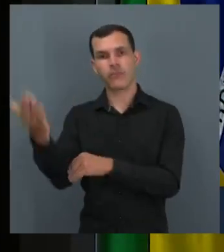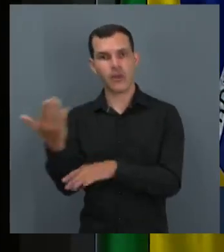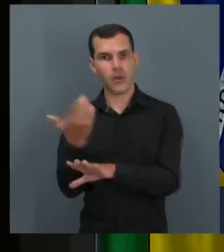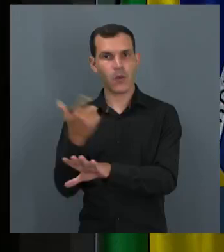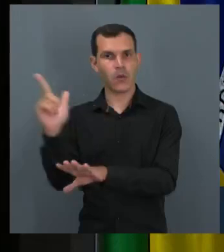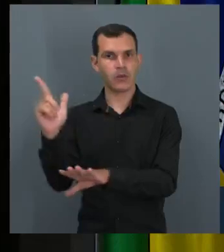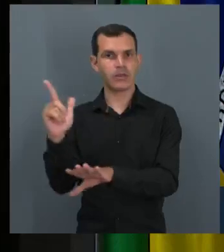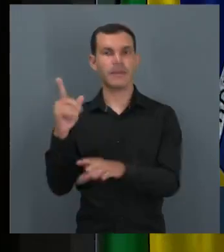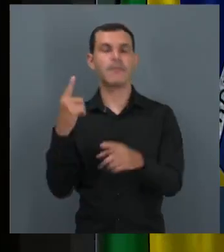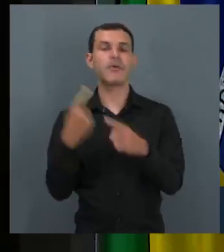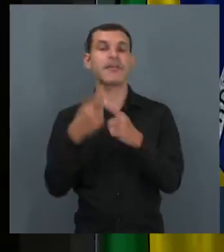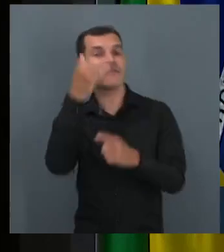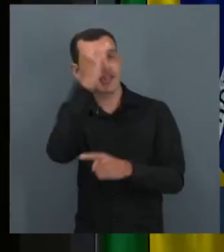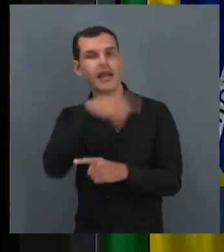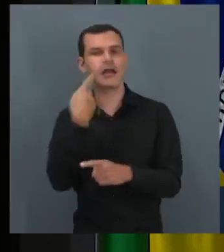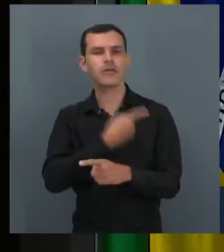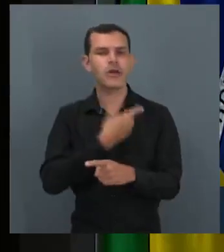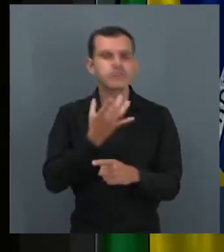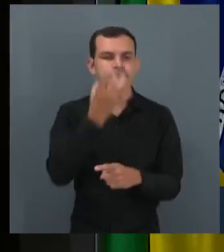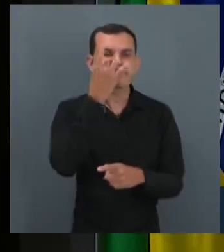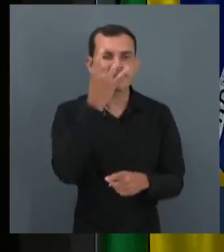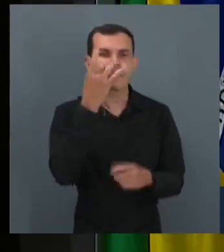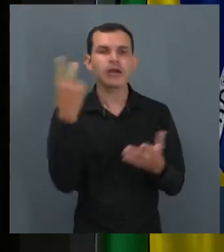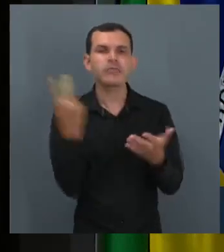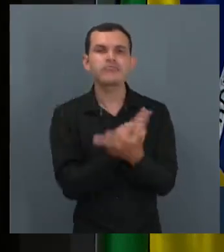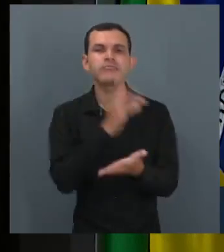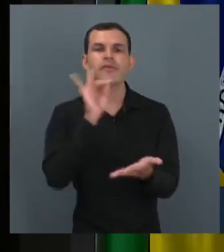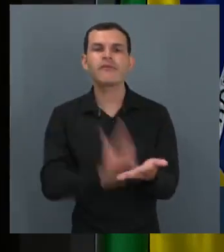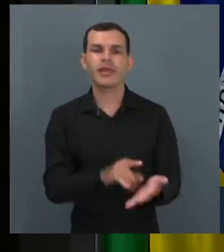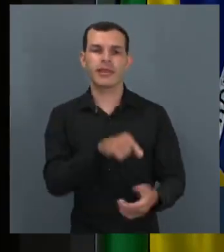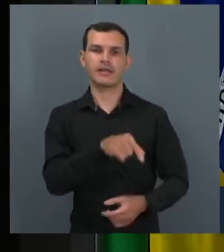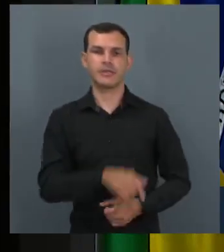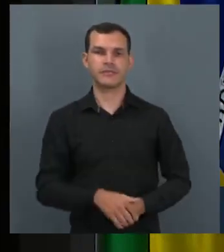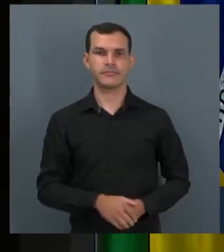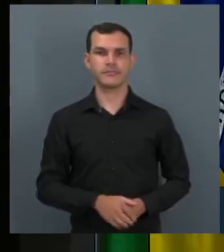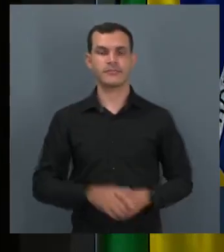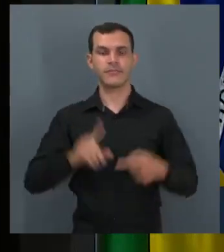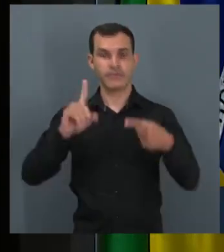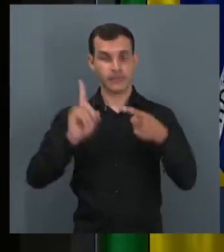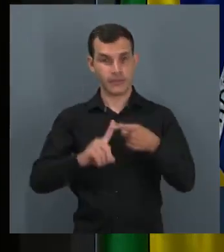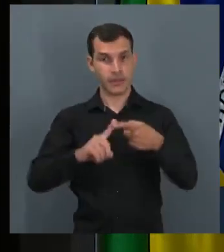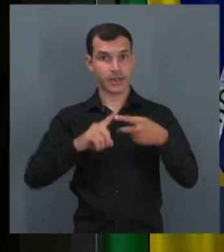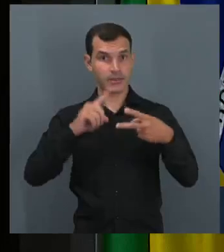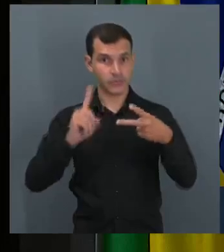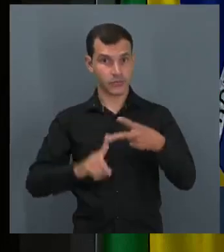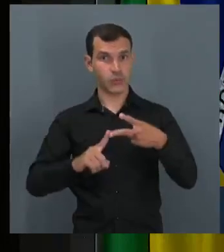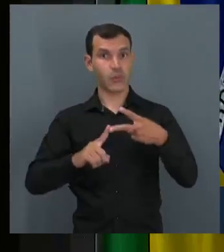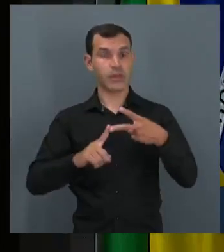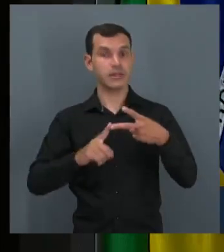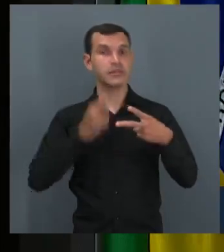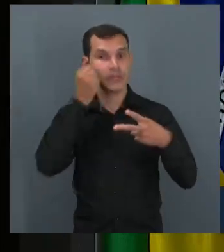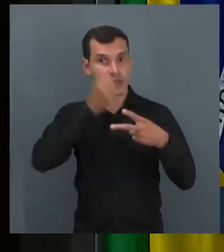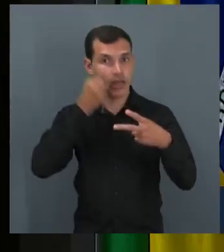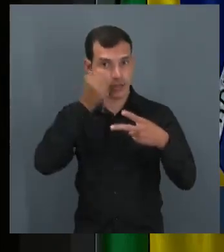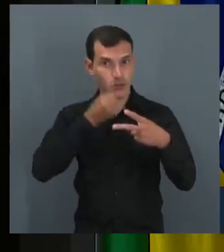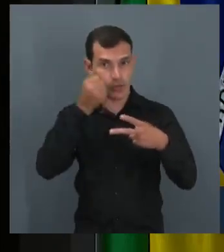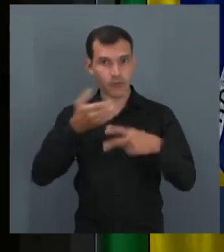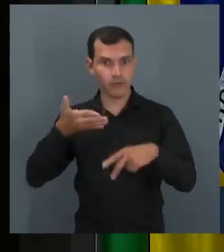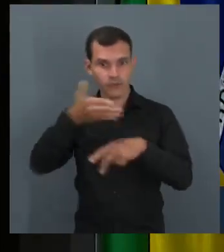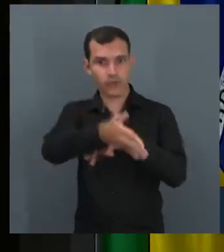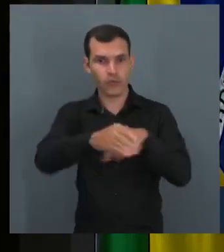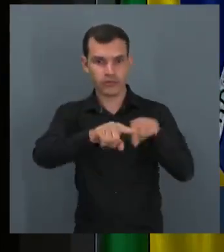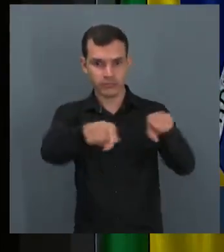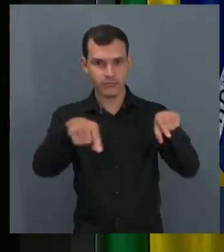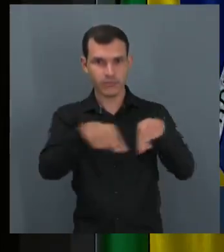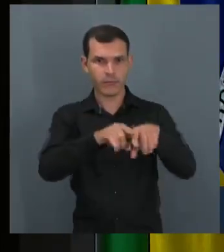estão submetidos. Sim, a senadora Damares e o senador Magno Malta não foram às celas. Eles levaram para outra sala para não